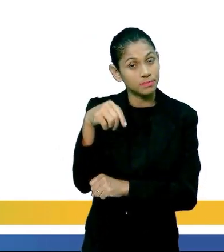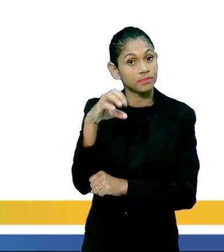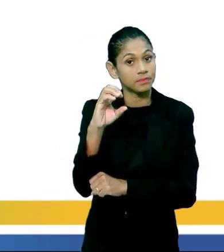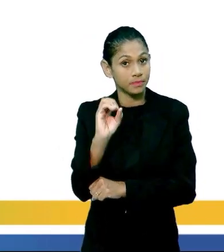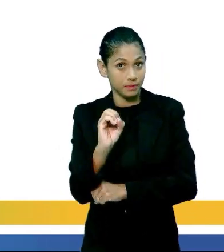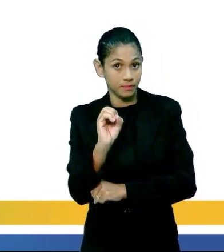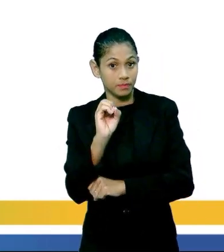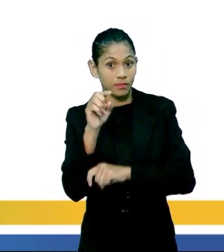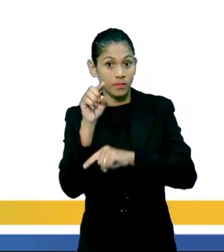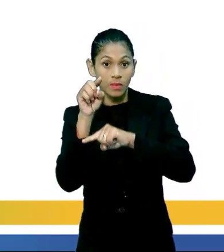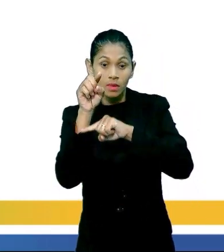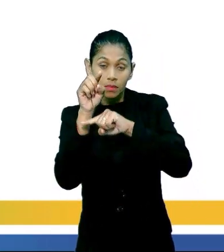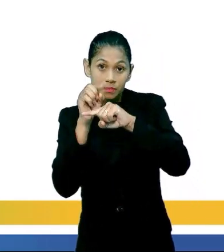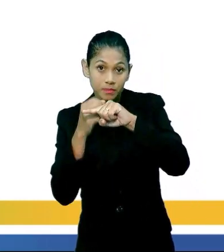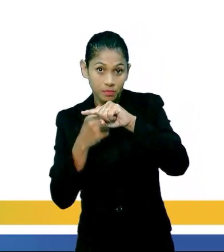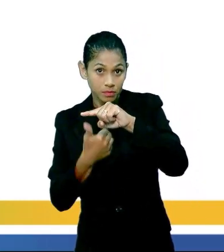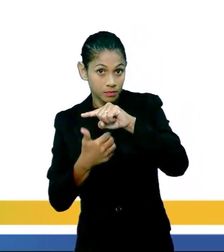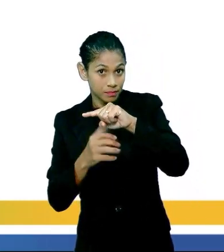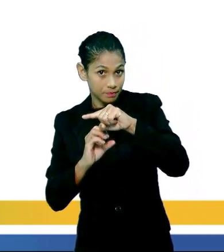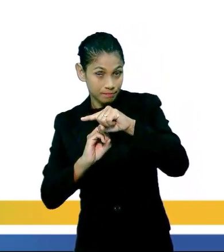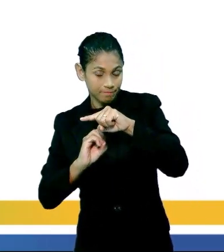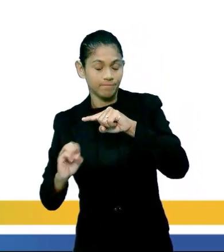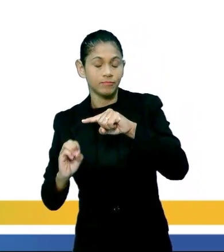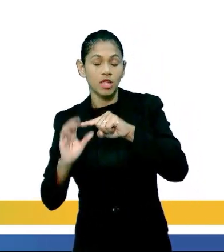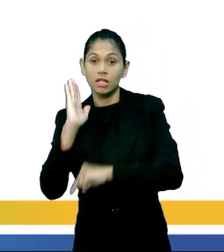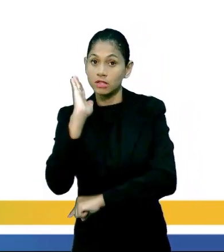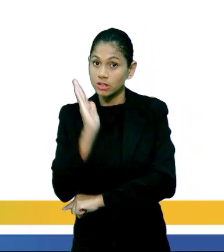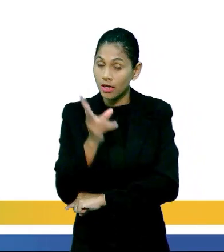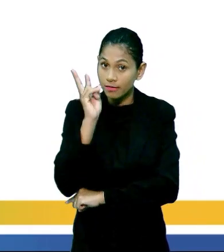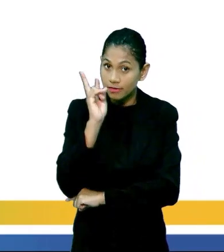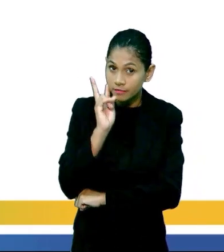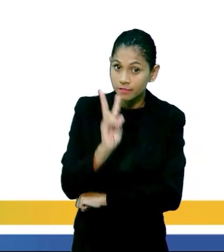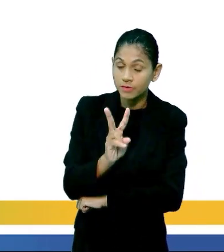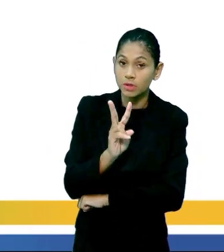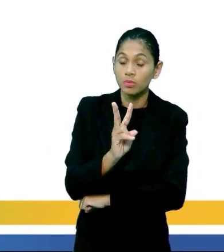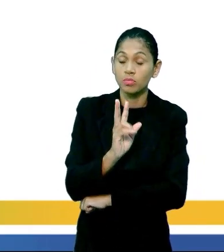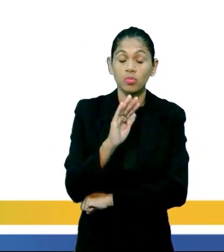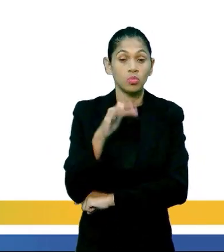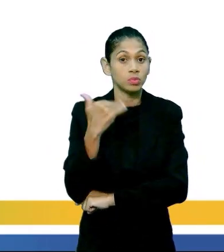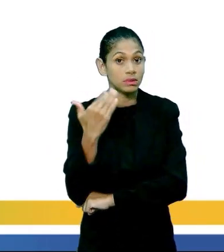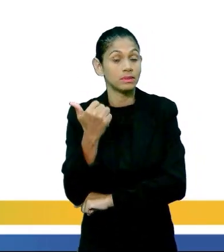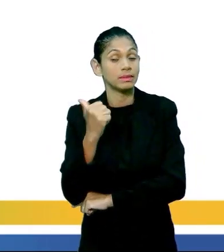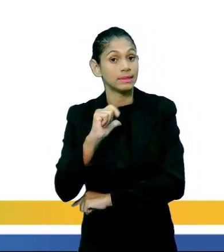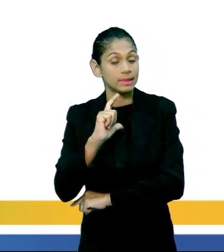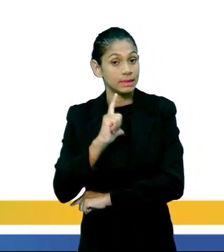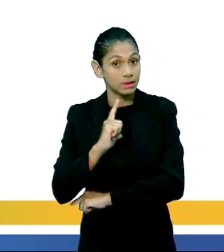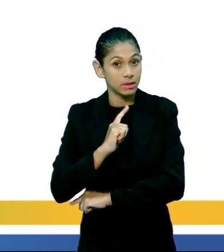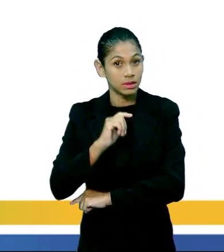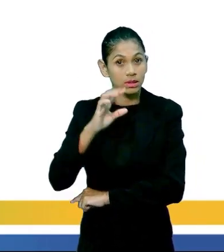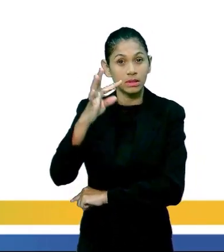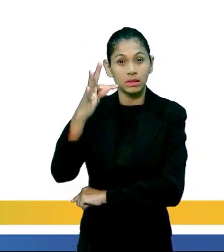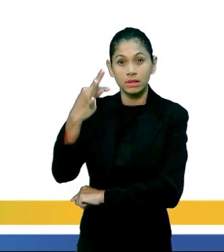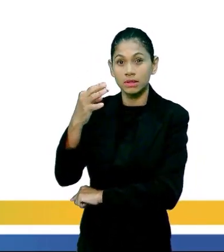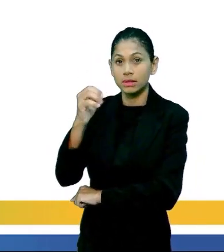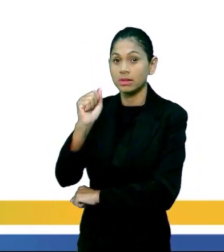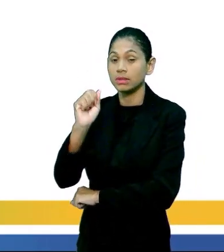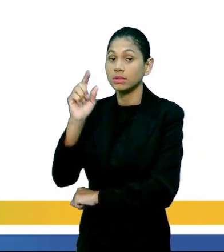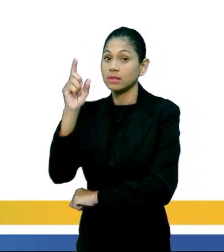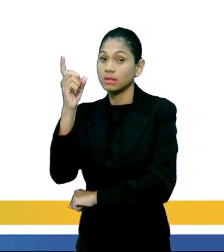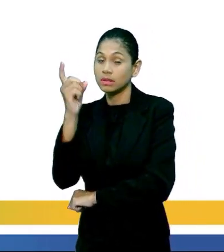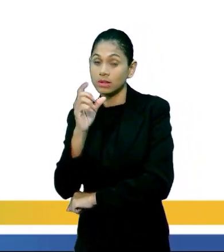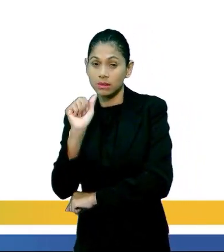temos porcentagem, temos que escrever em taxa percentual, que é sobre 100.